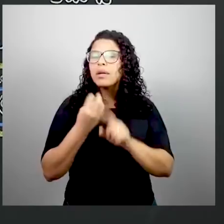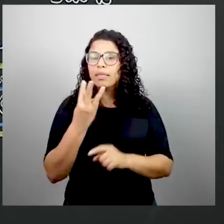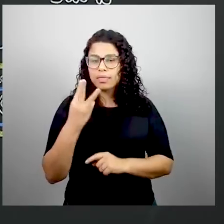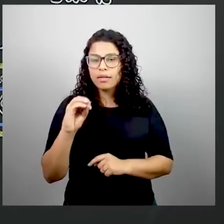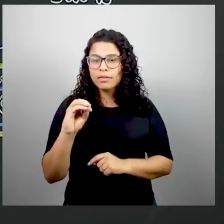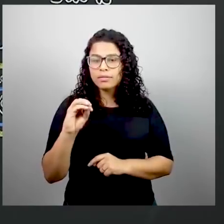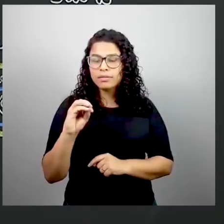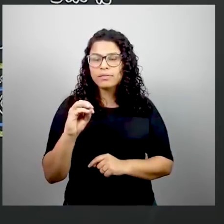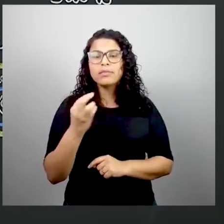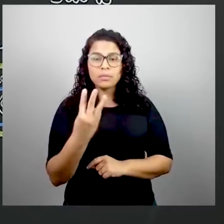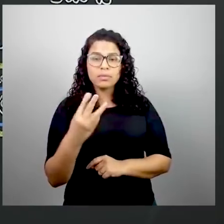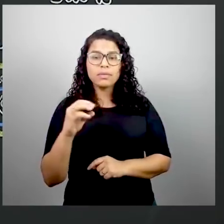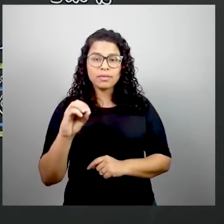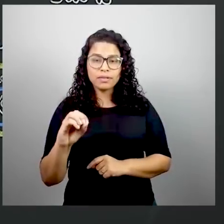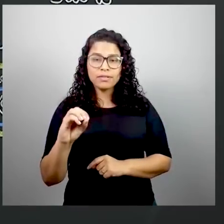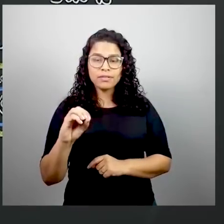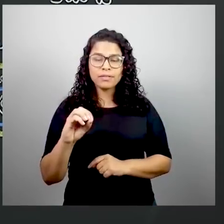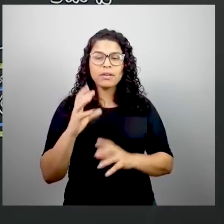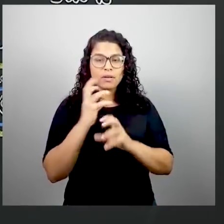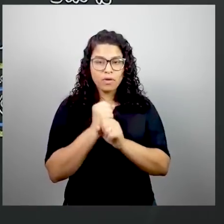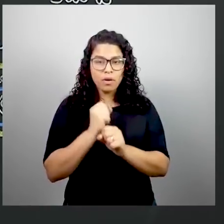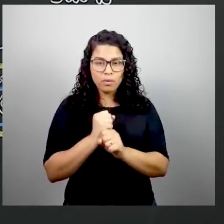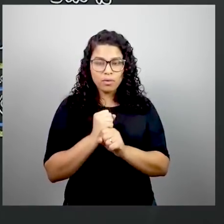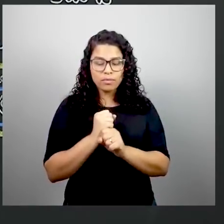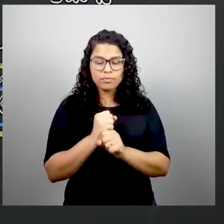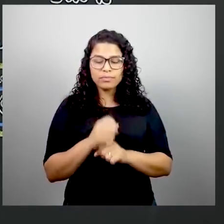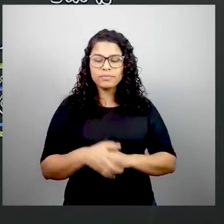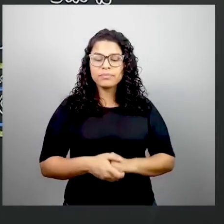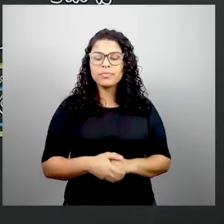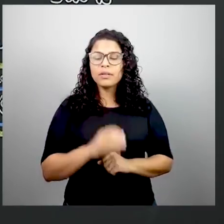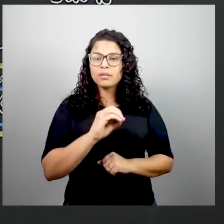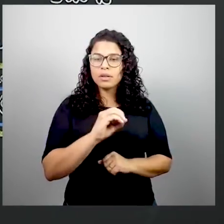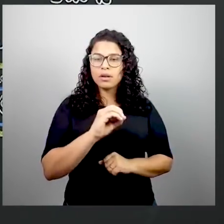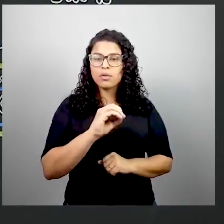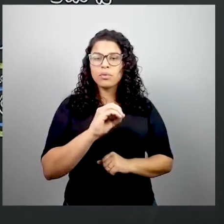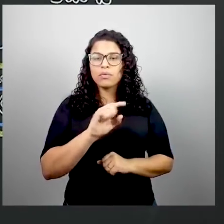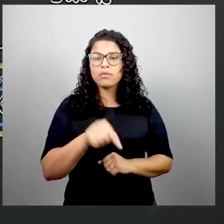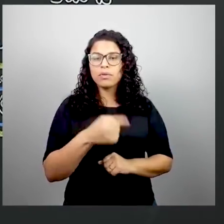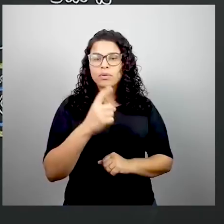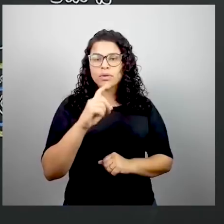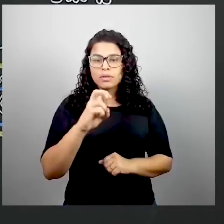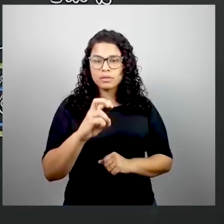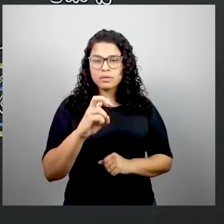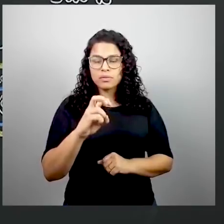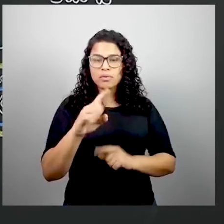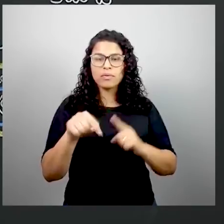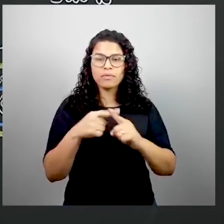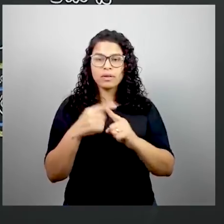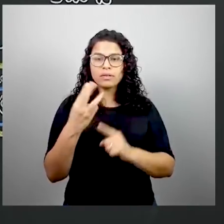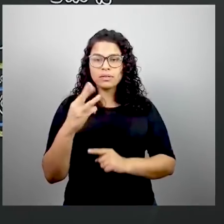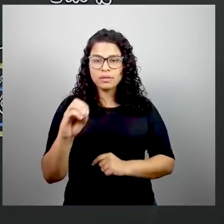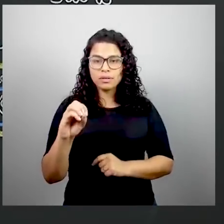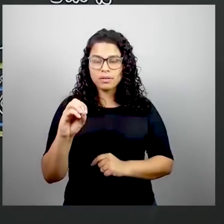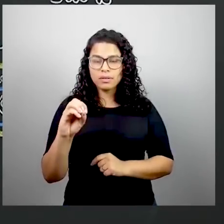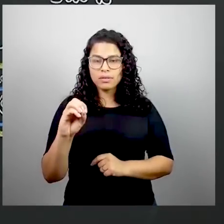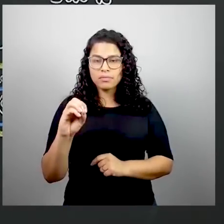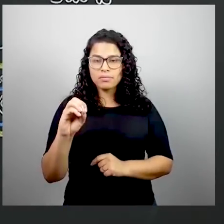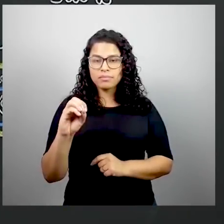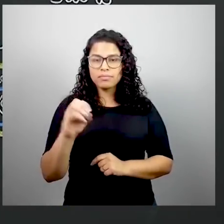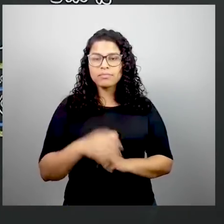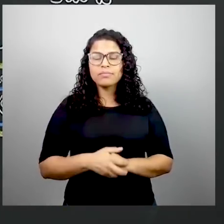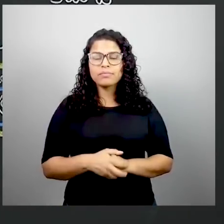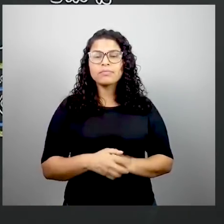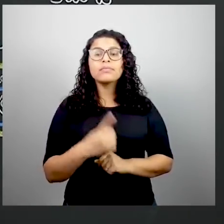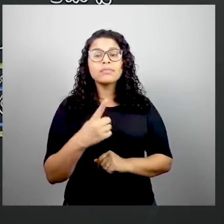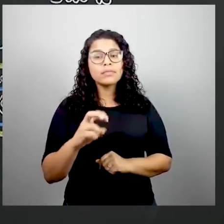meu mês? 30. Calculei. Esse 0,5 vezes 30 deu 15. Pode botar aí no